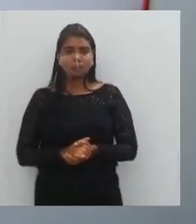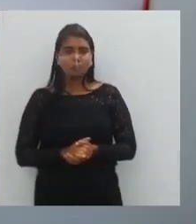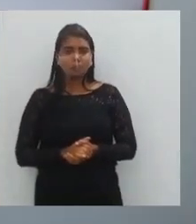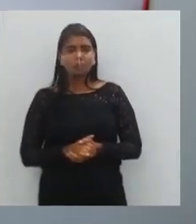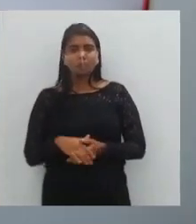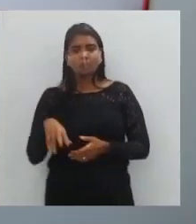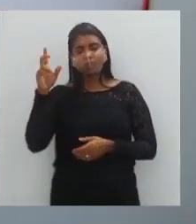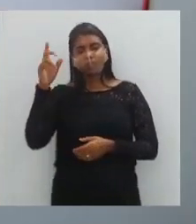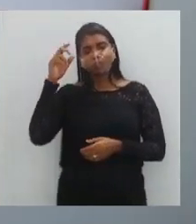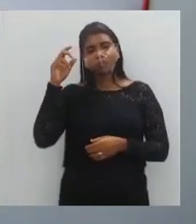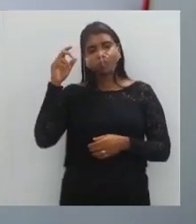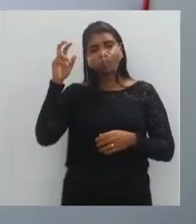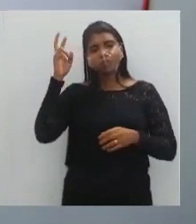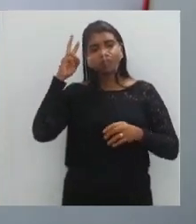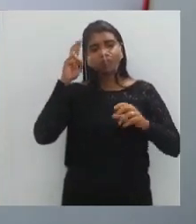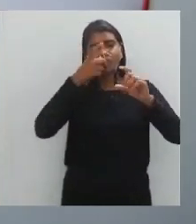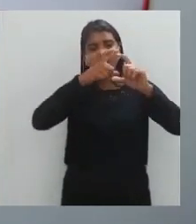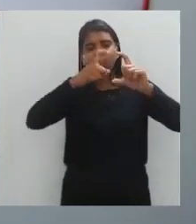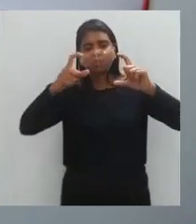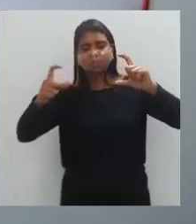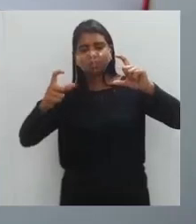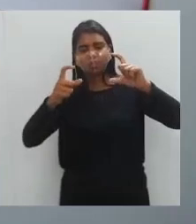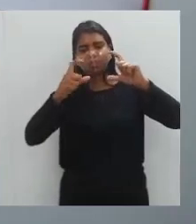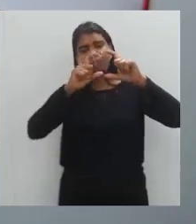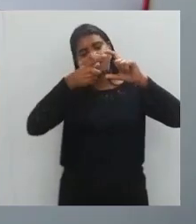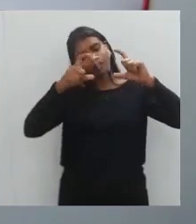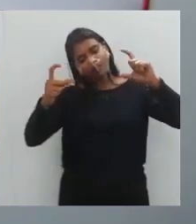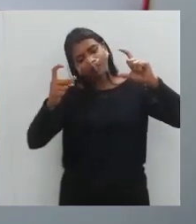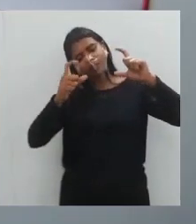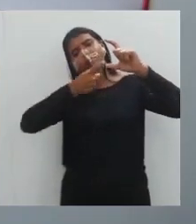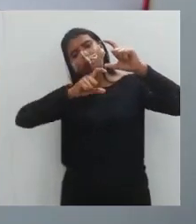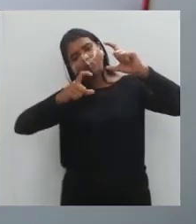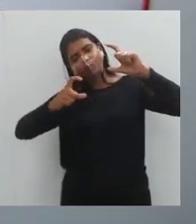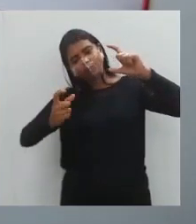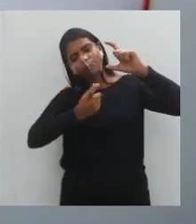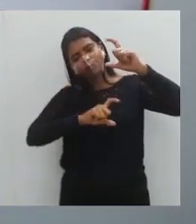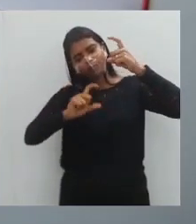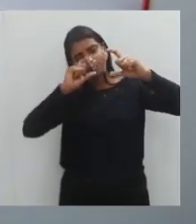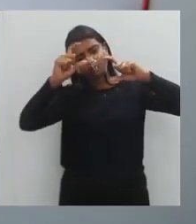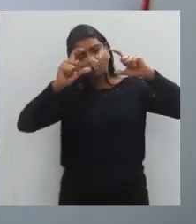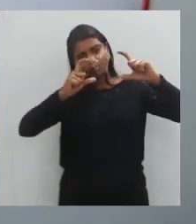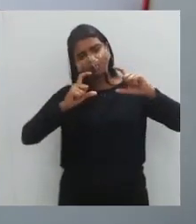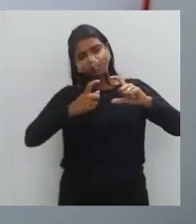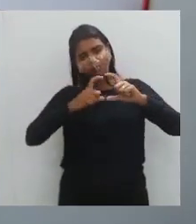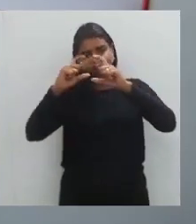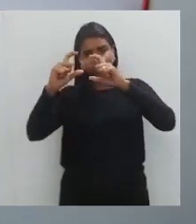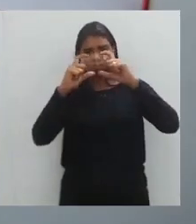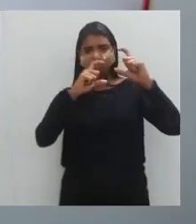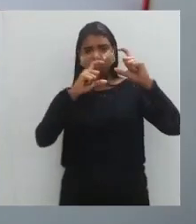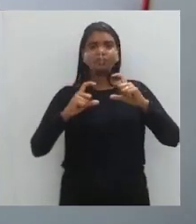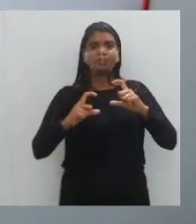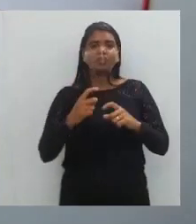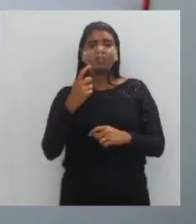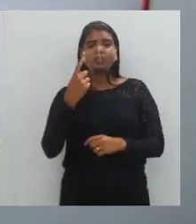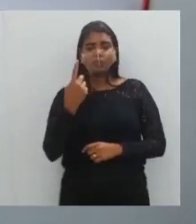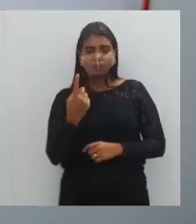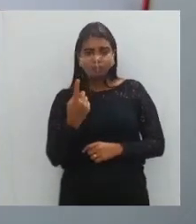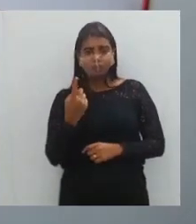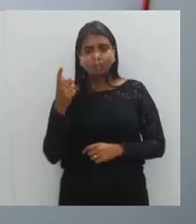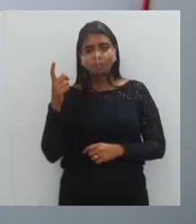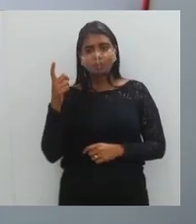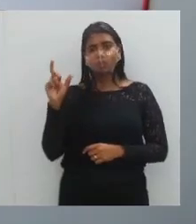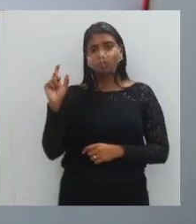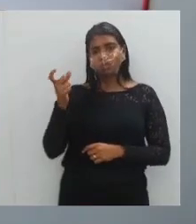em quadrinhos, elas são bem mais extensas, né? Eu só coloquei aí uma charge, que é